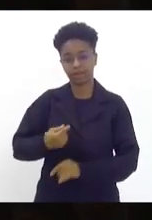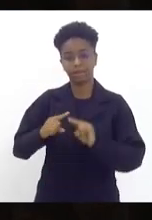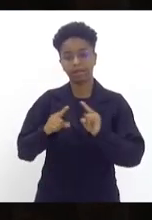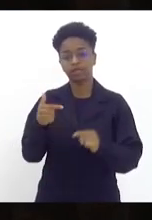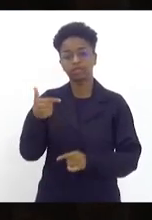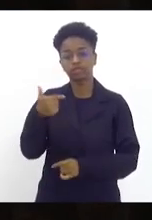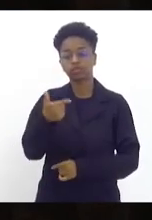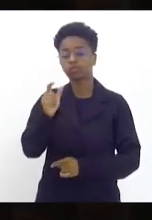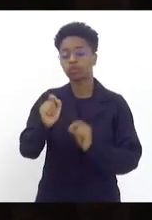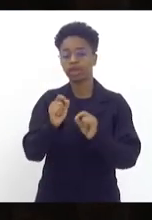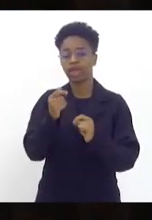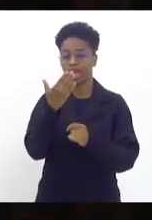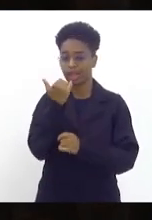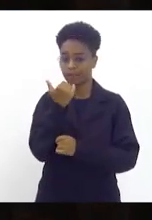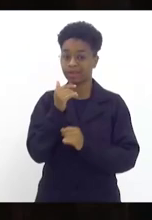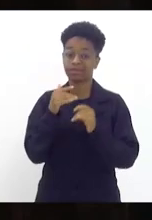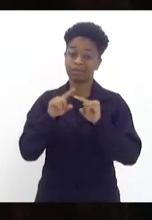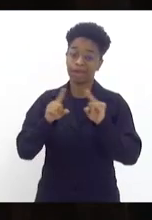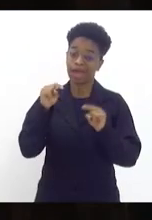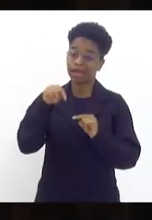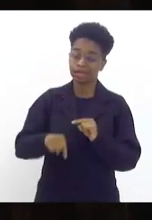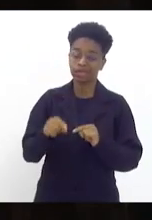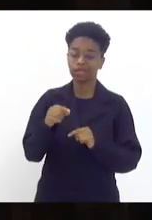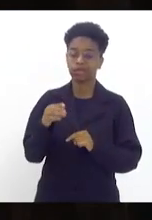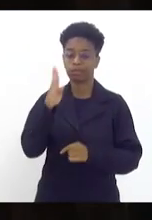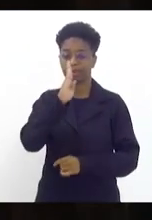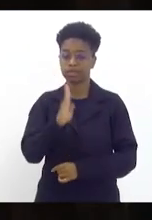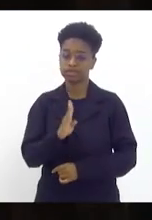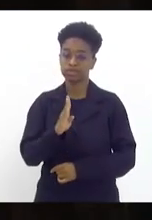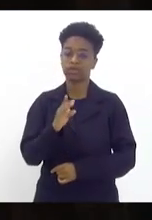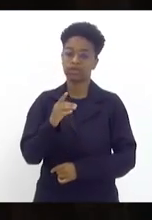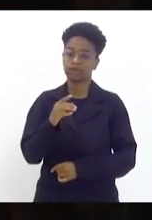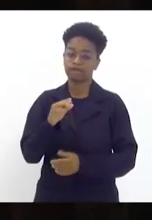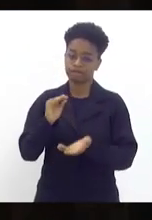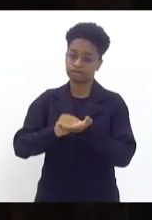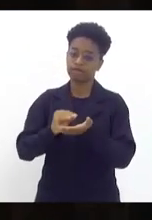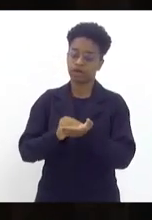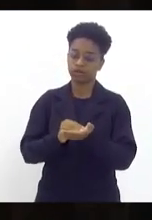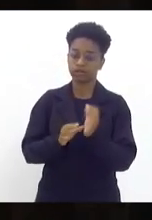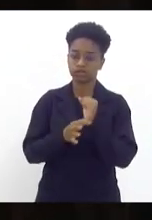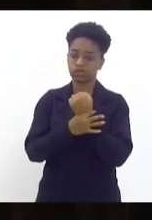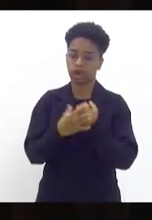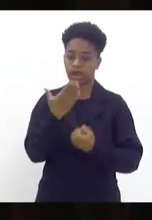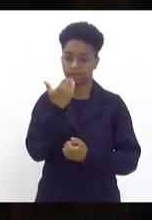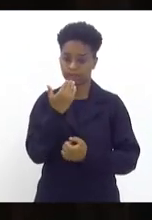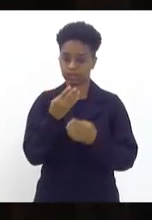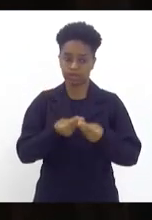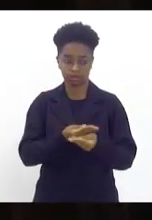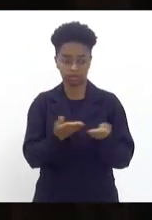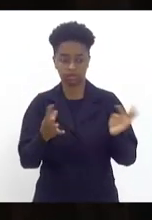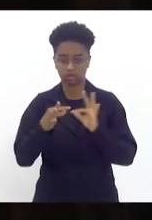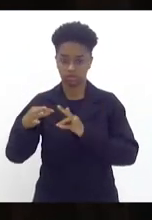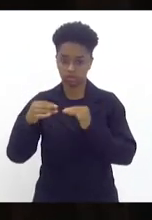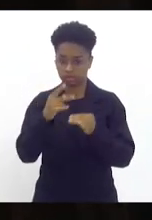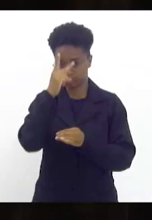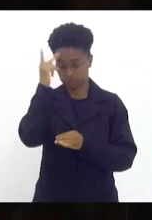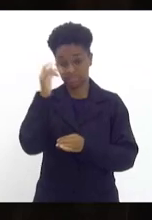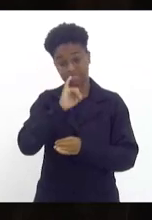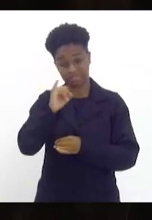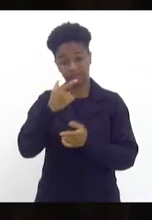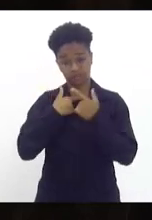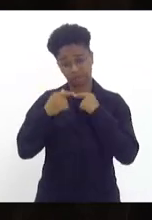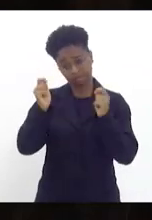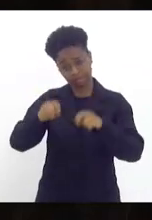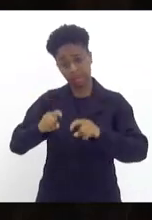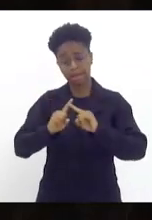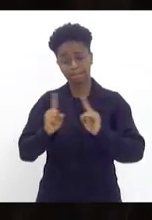não mantém a vida. E o Brasil tem possibilidade de segurança alimentar para todo mundo, se quiser, né? Ao mesmo tempo,